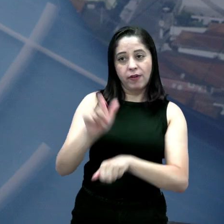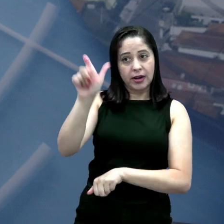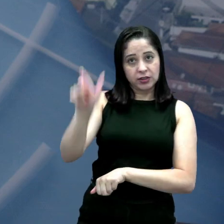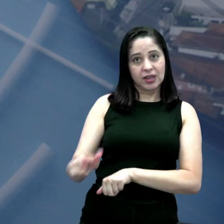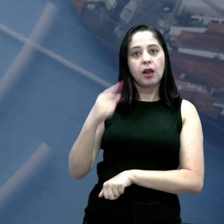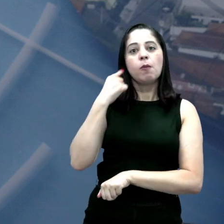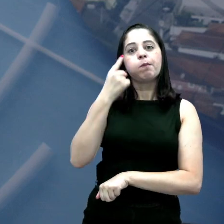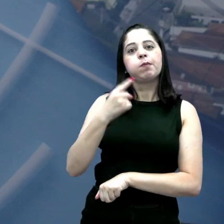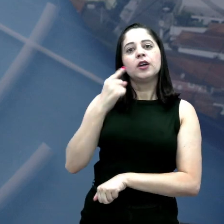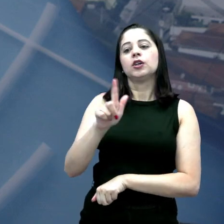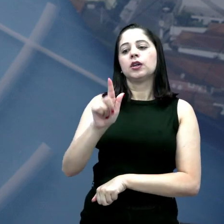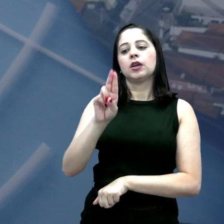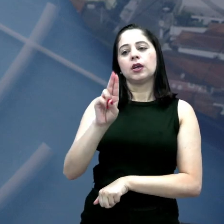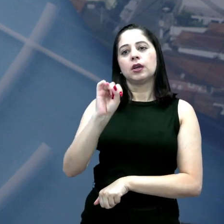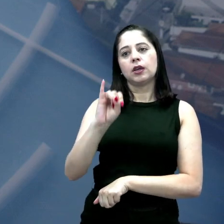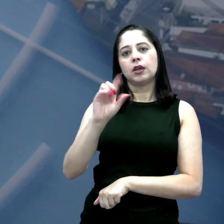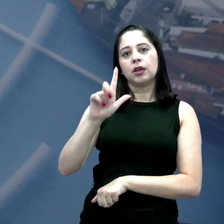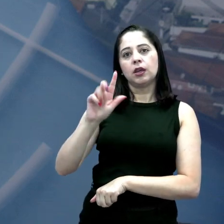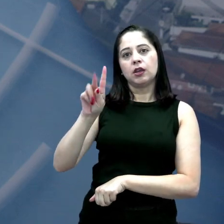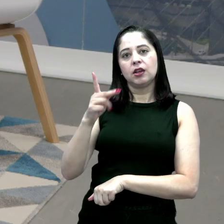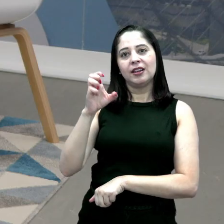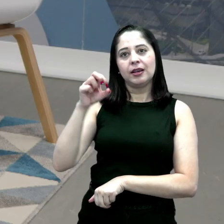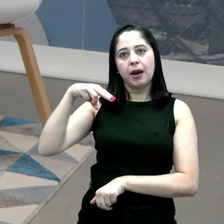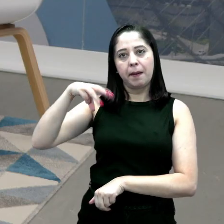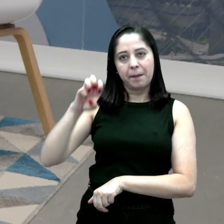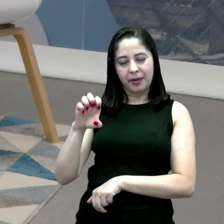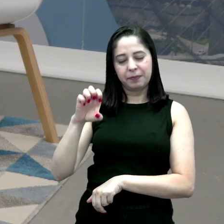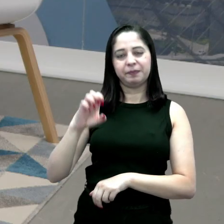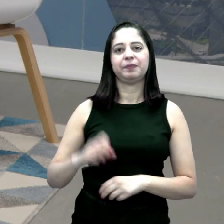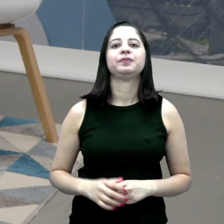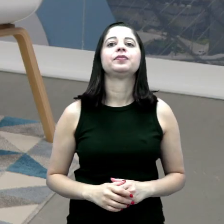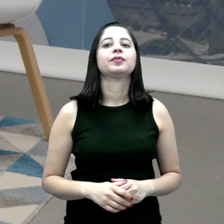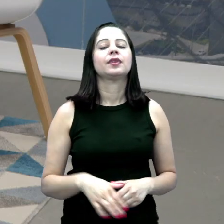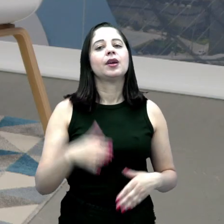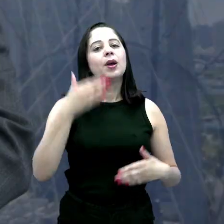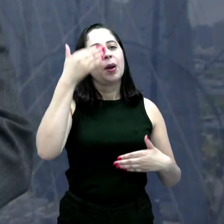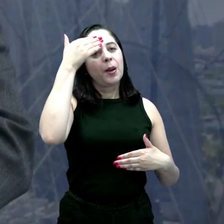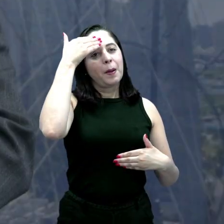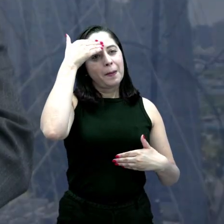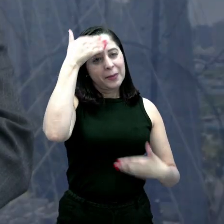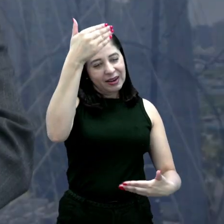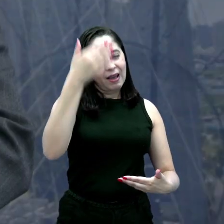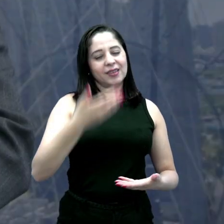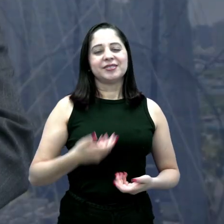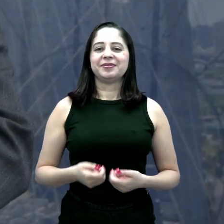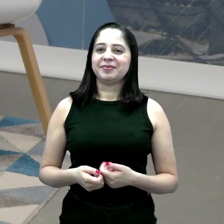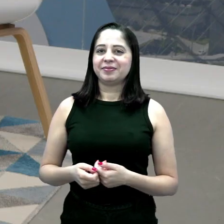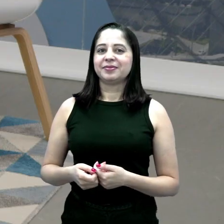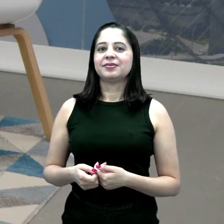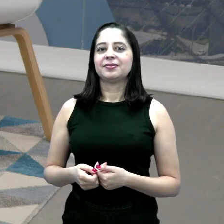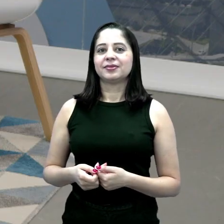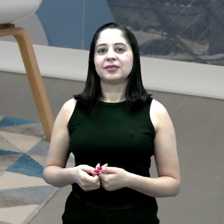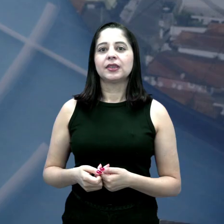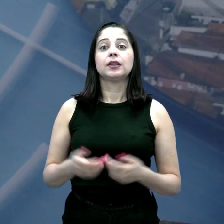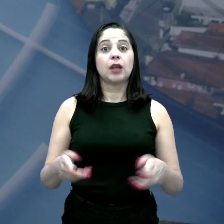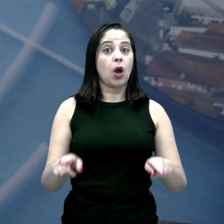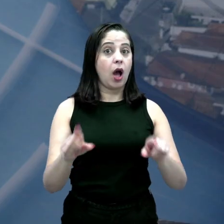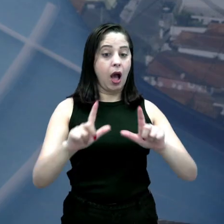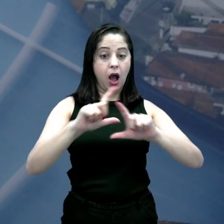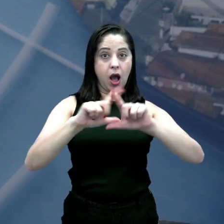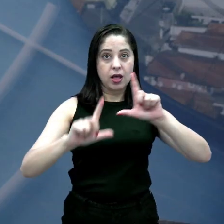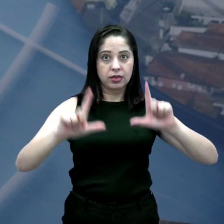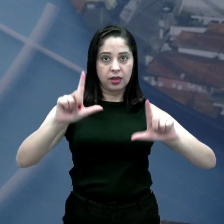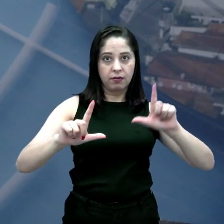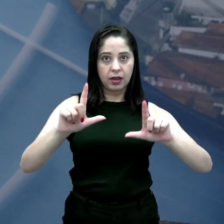estúdio com o advogado Guilherme Batista. Seja muito bem-vindo, Guilherme. Obrigado, Dani. É um prazer estar aqui. É isso, eu quero lembrar que a